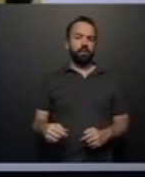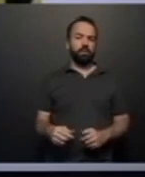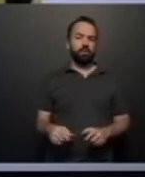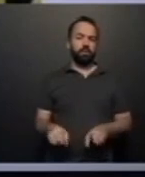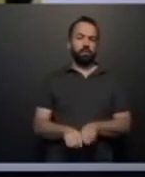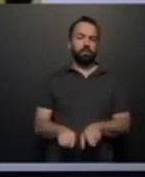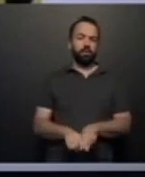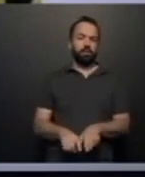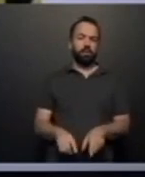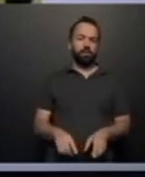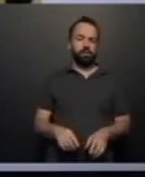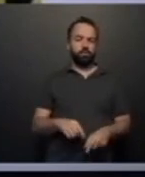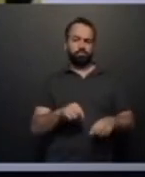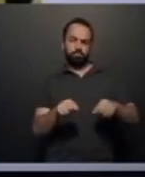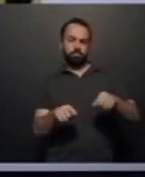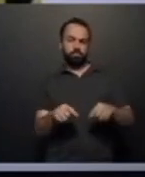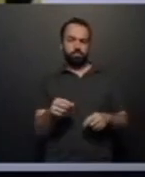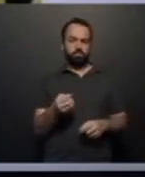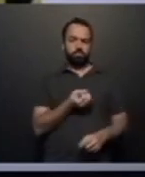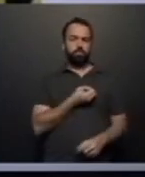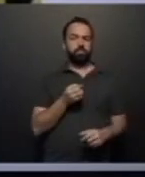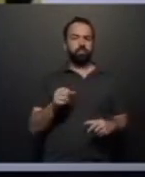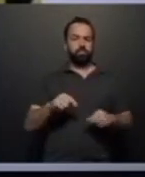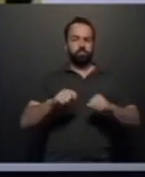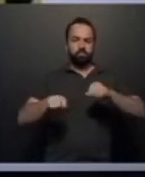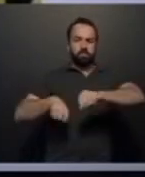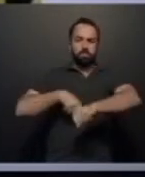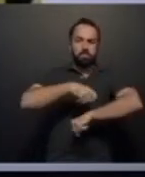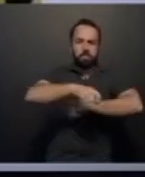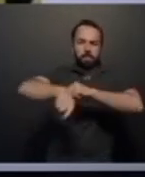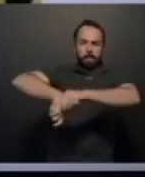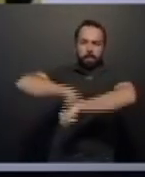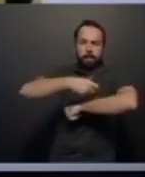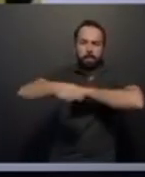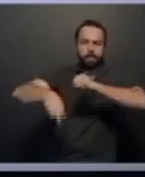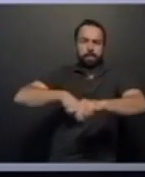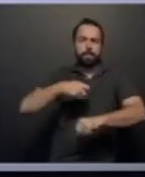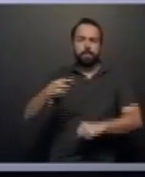que eles estão de uma forma desorganizada.